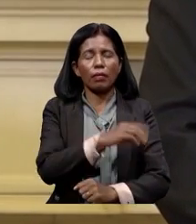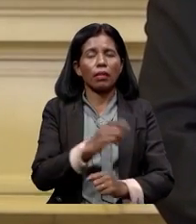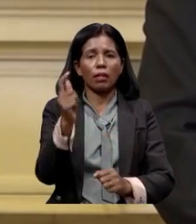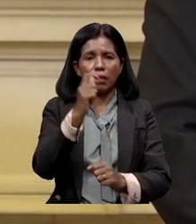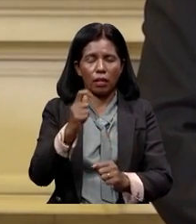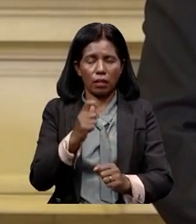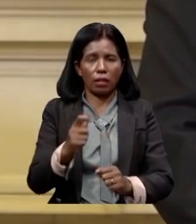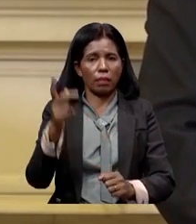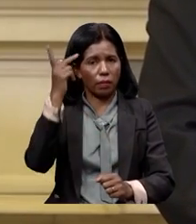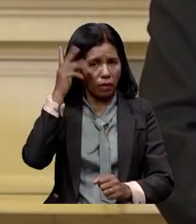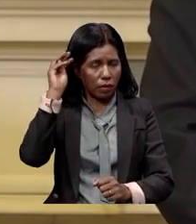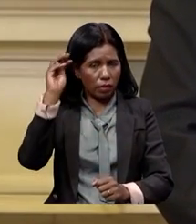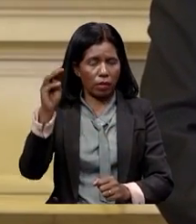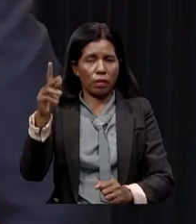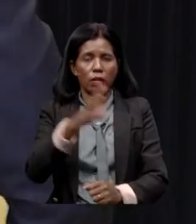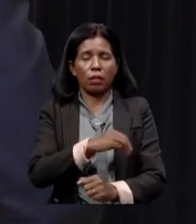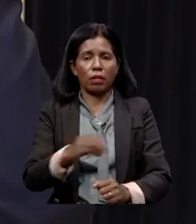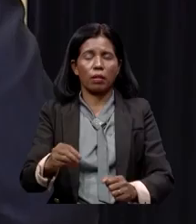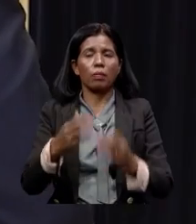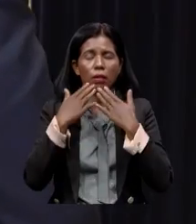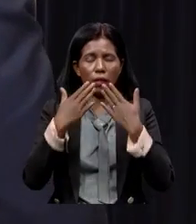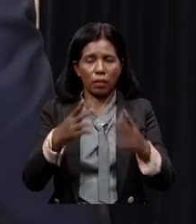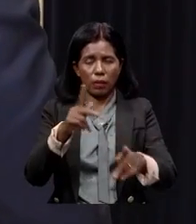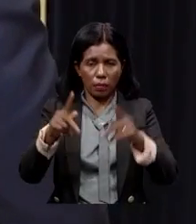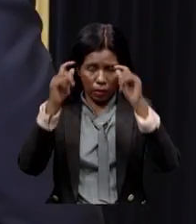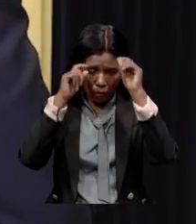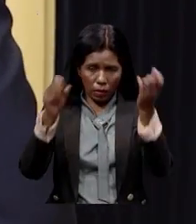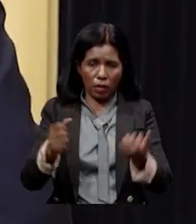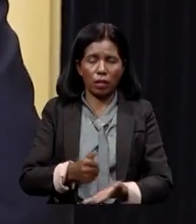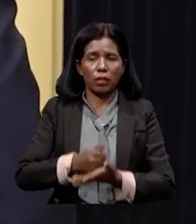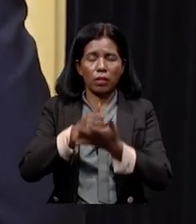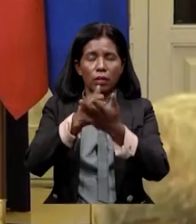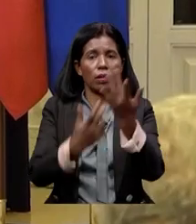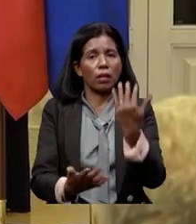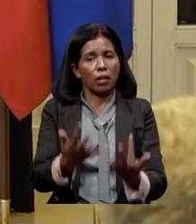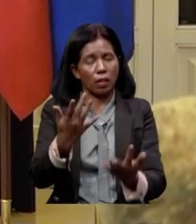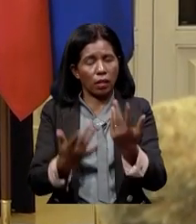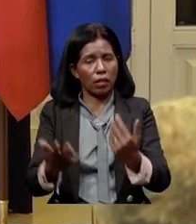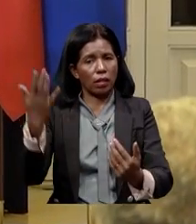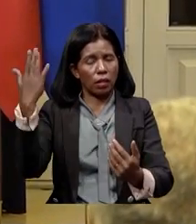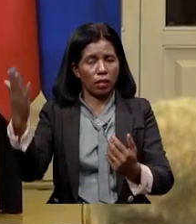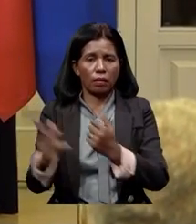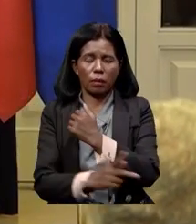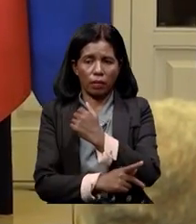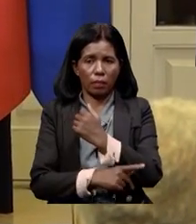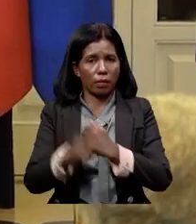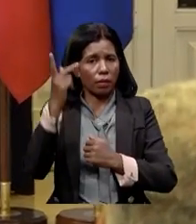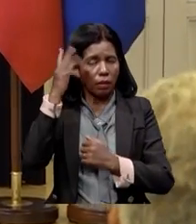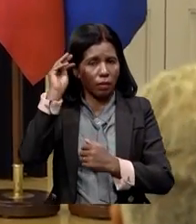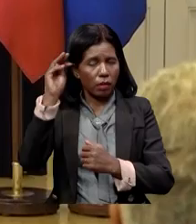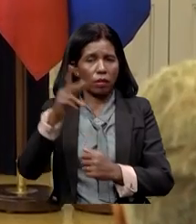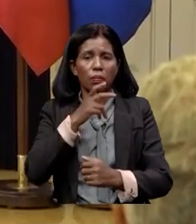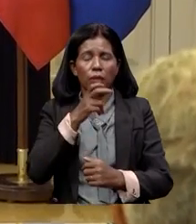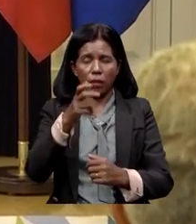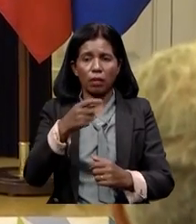Terça-feira, Primeiro-Ministro Portugal agradece ao povo Timor e apoio para incêndio que acontece e a Madeira. Primeiro-Ministro Português atenden acto